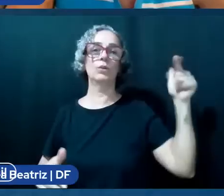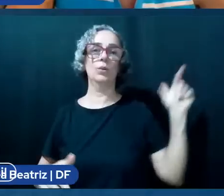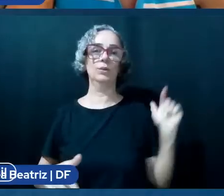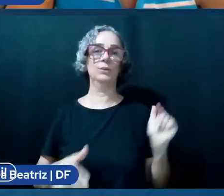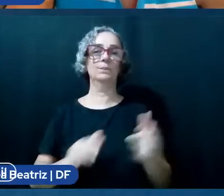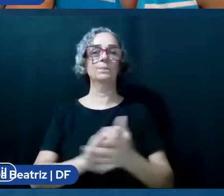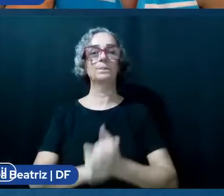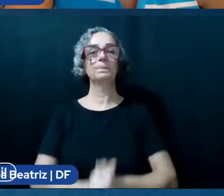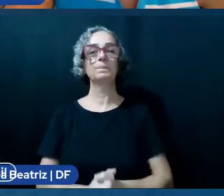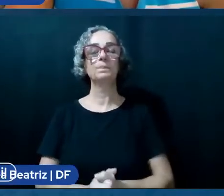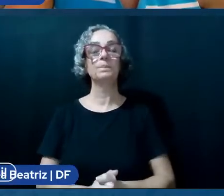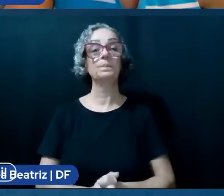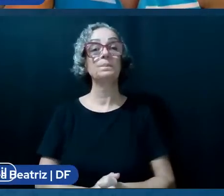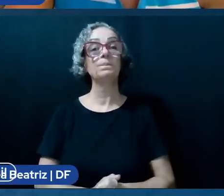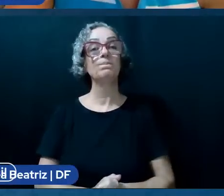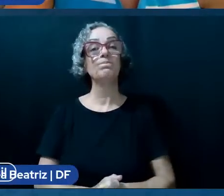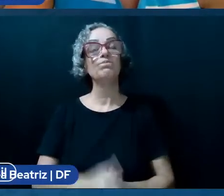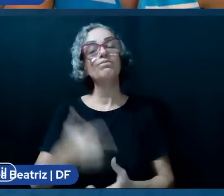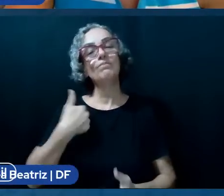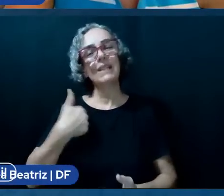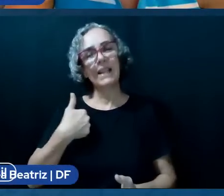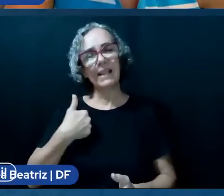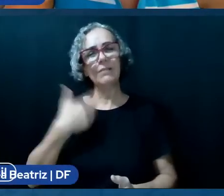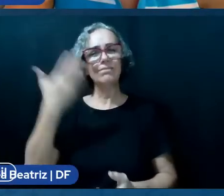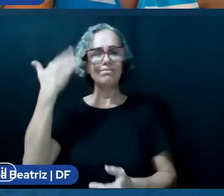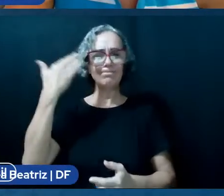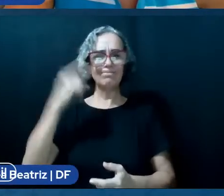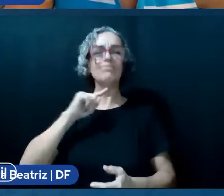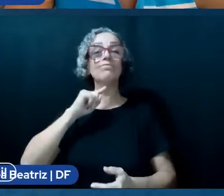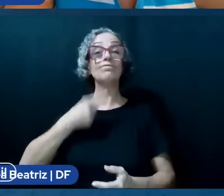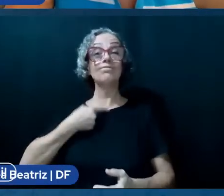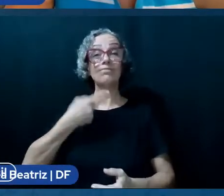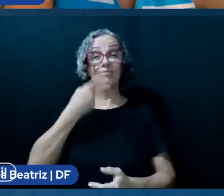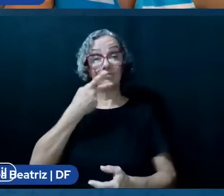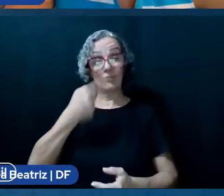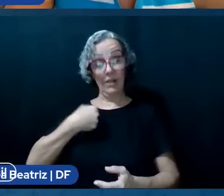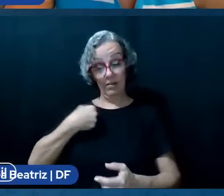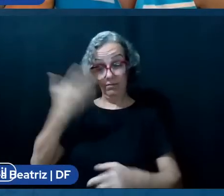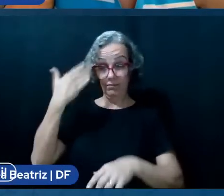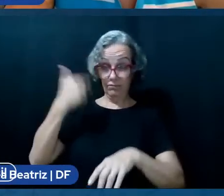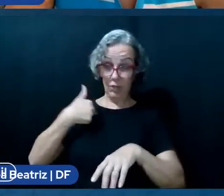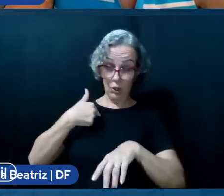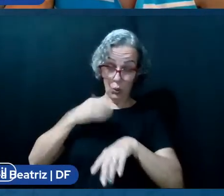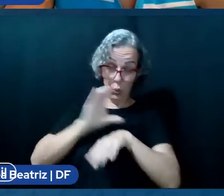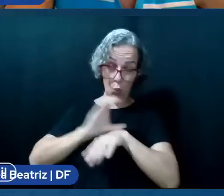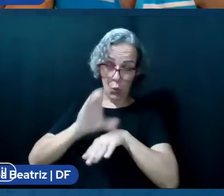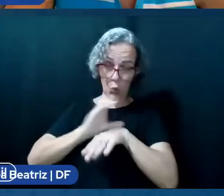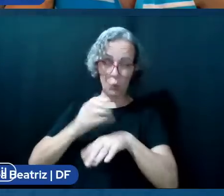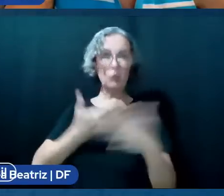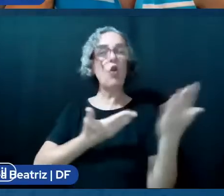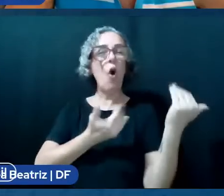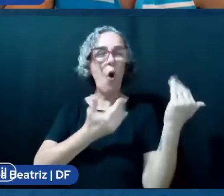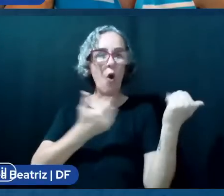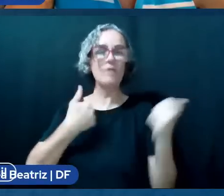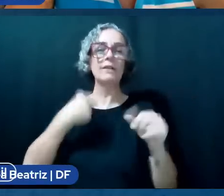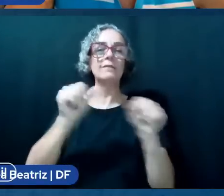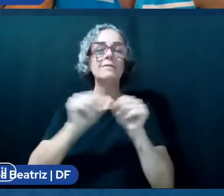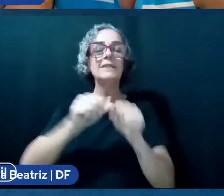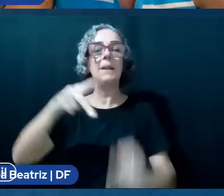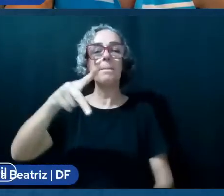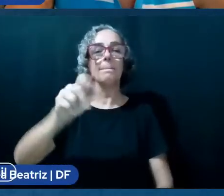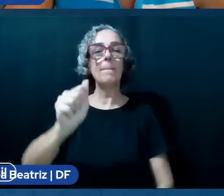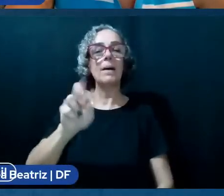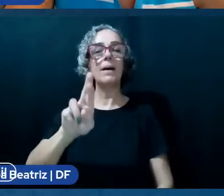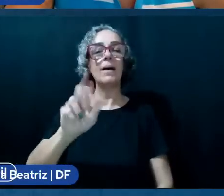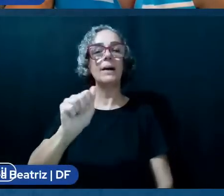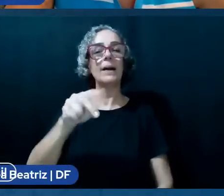Flávio. Eu assisti um curso para psicologia ainda na minha adolescência, e o professor... Ele